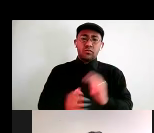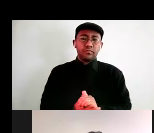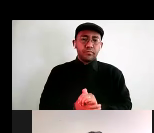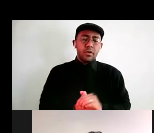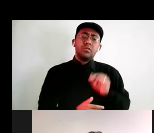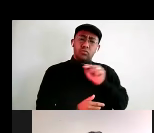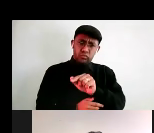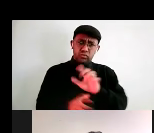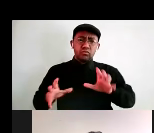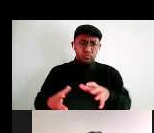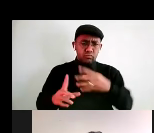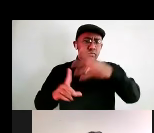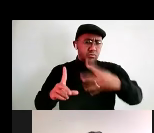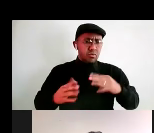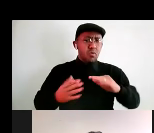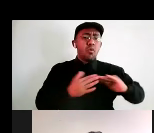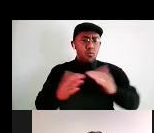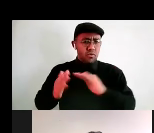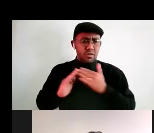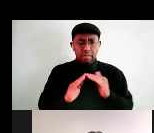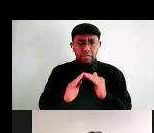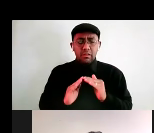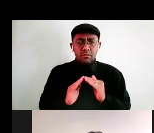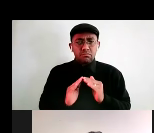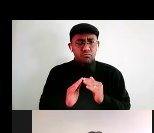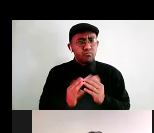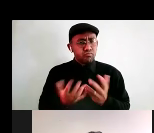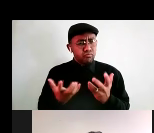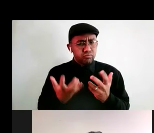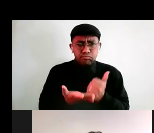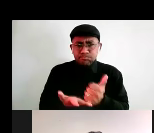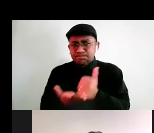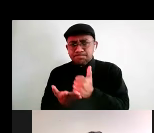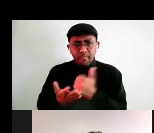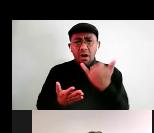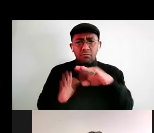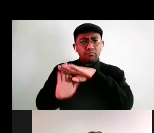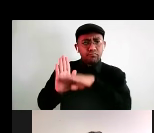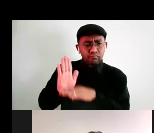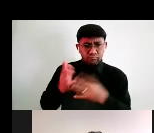comunidades têm ferramentas desenhadas através das redes sociais para chegar onde há maior risco.